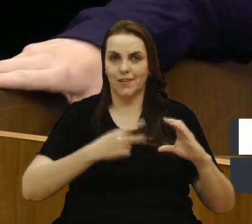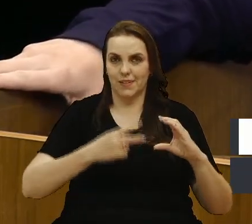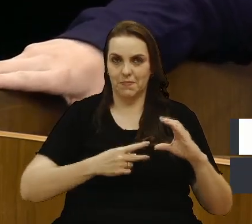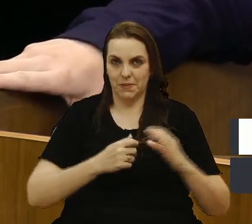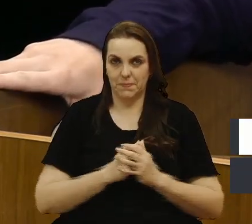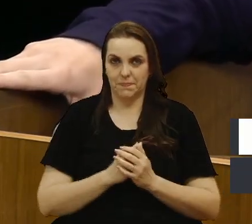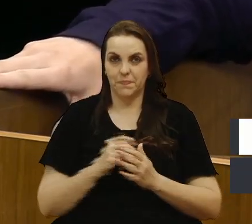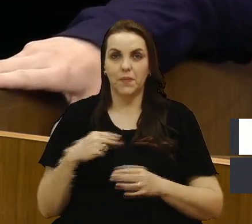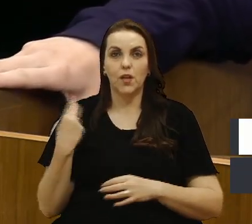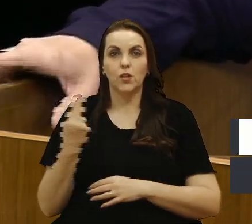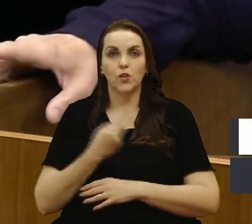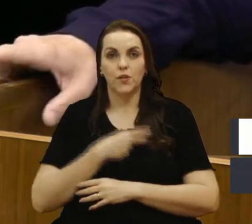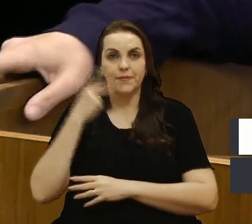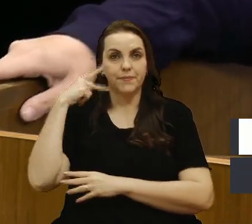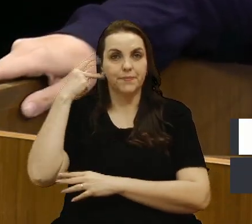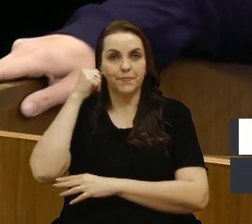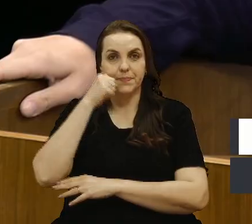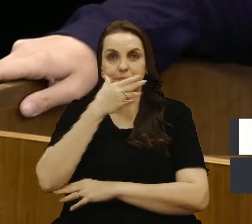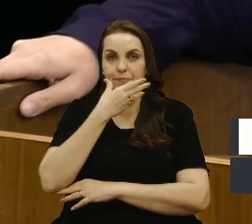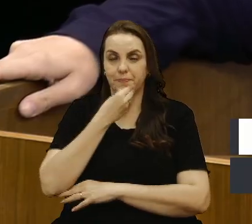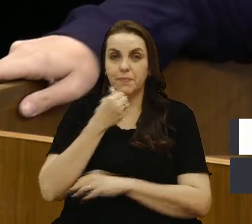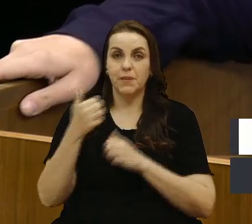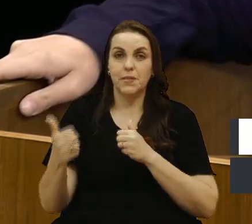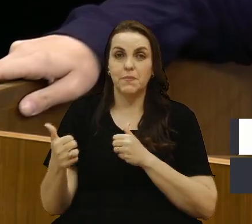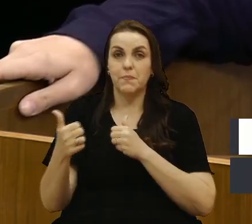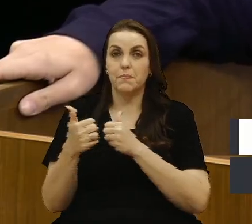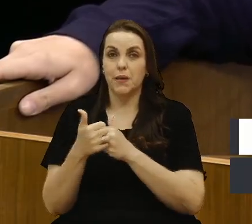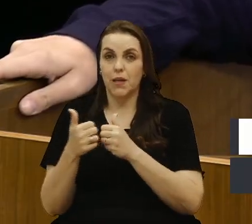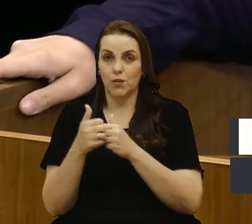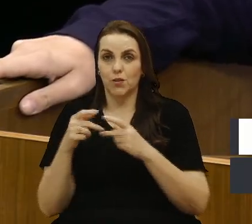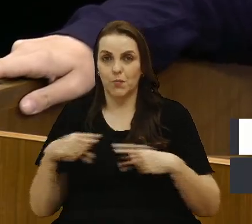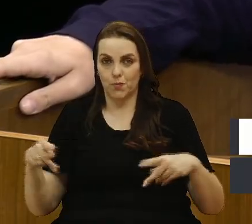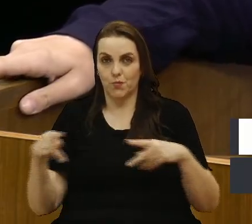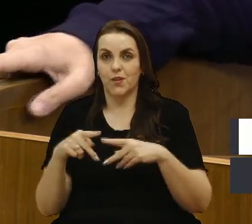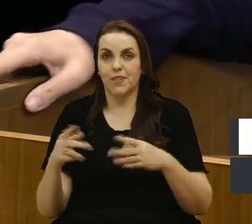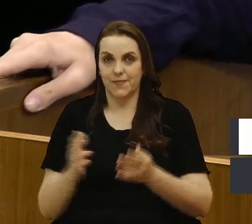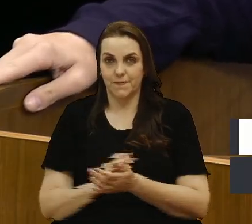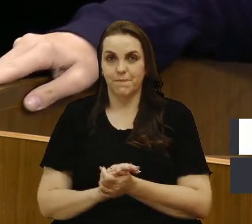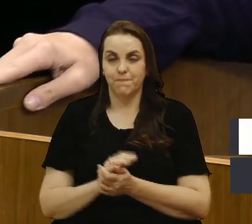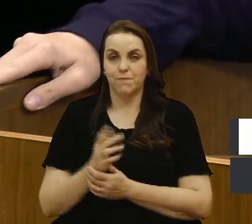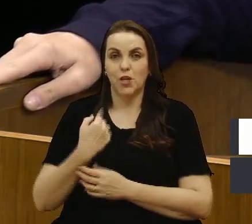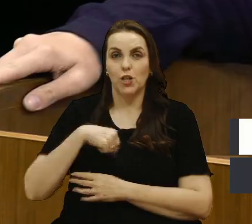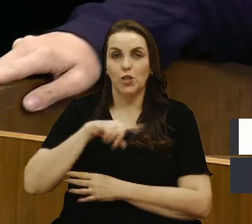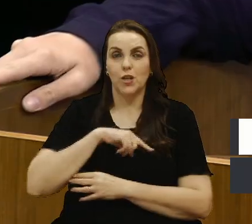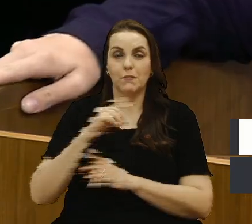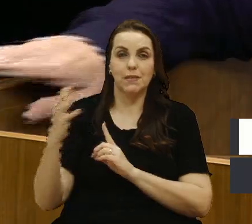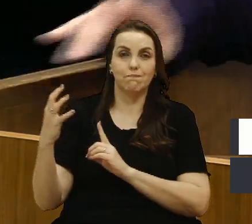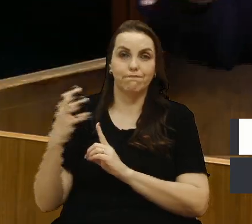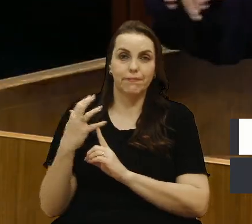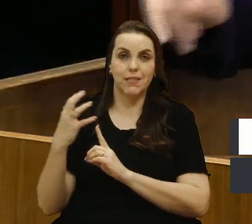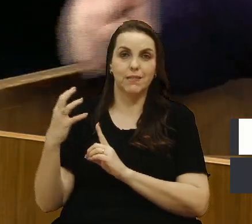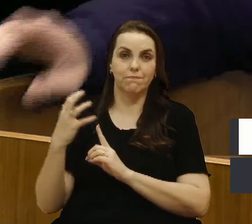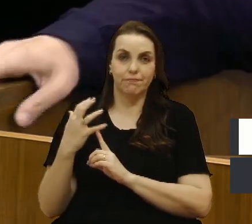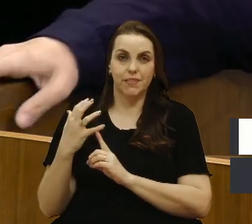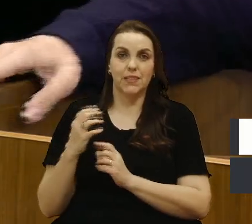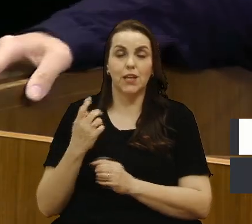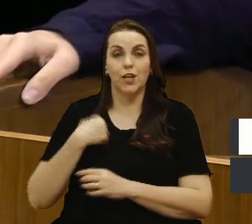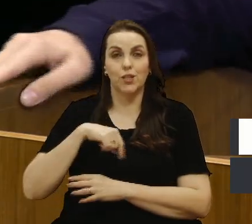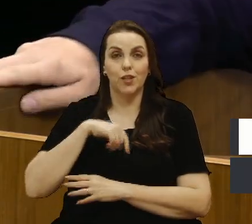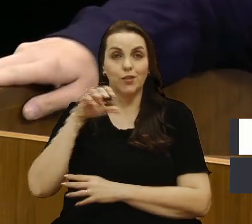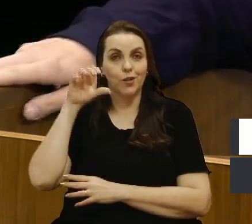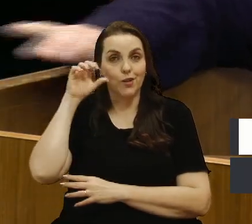vereadoras, nós estamos aqui mais perto da população, vereador Pedro. Nós somos mais suscetíveis à pressão. Nós